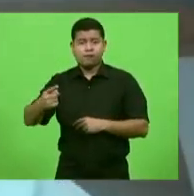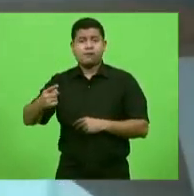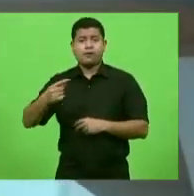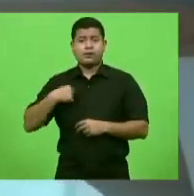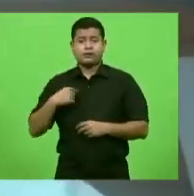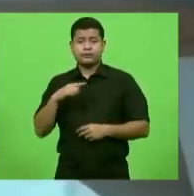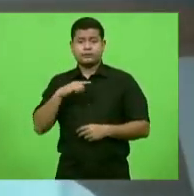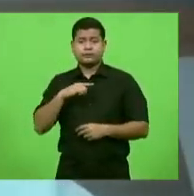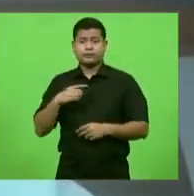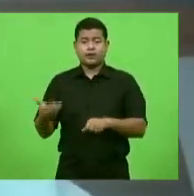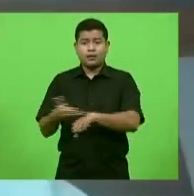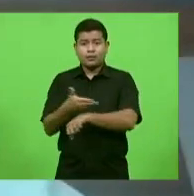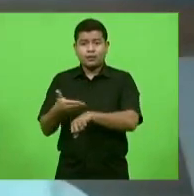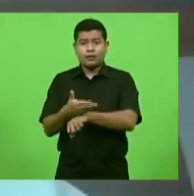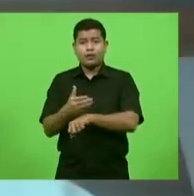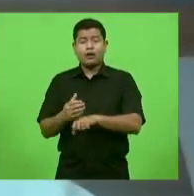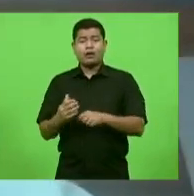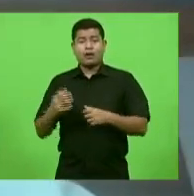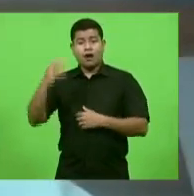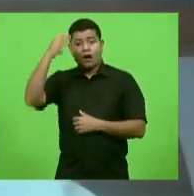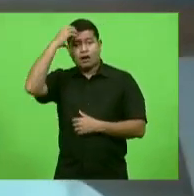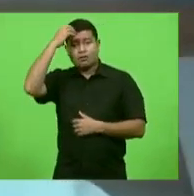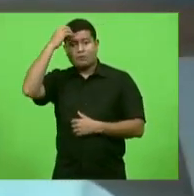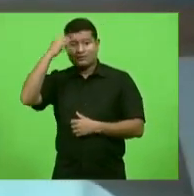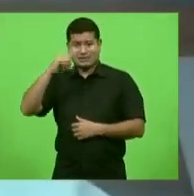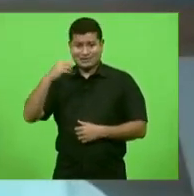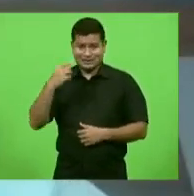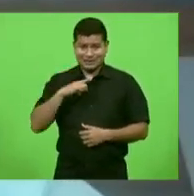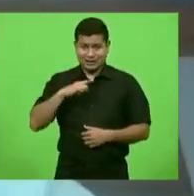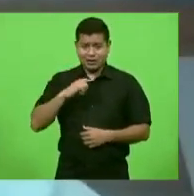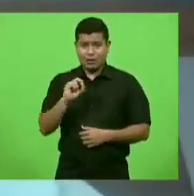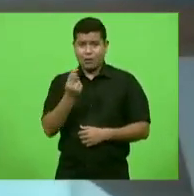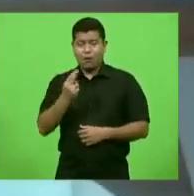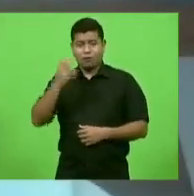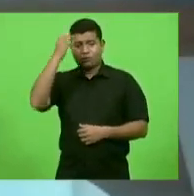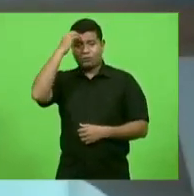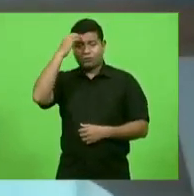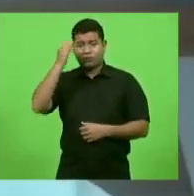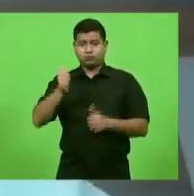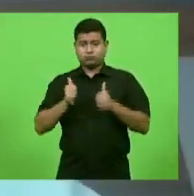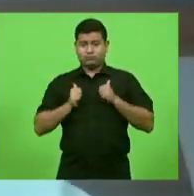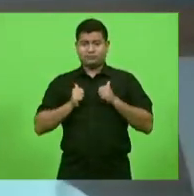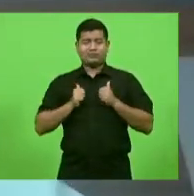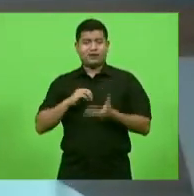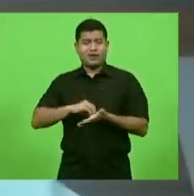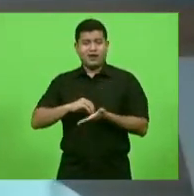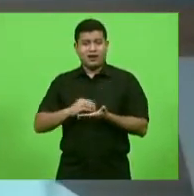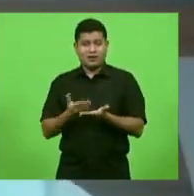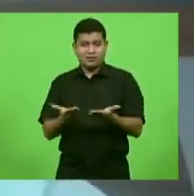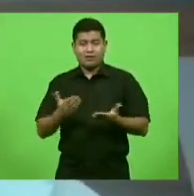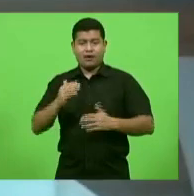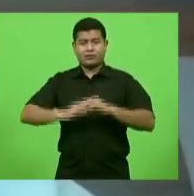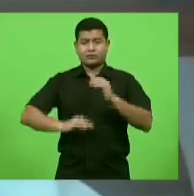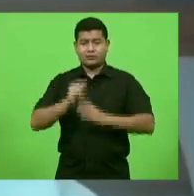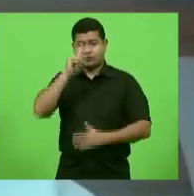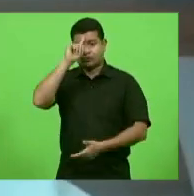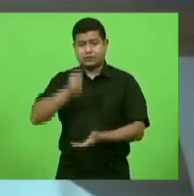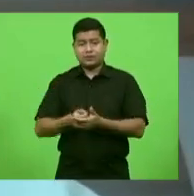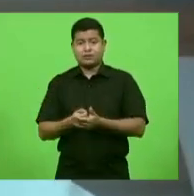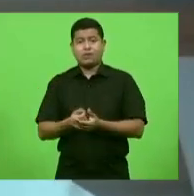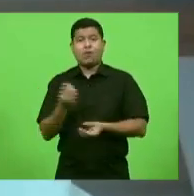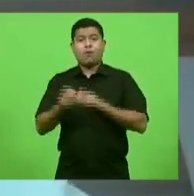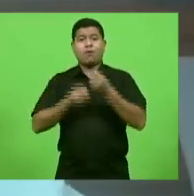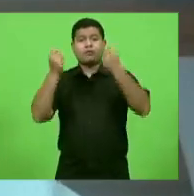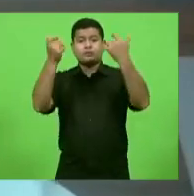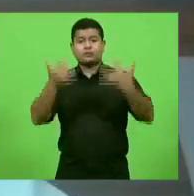participação, seja omissiva ou comissiva do governador nos crimes. Como essa situação seria explicada à população catarinense? Em nenhuma